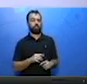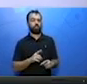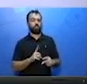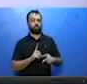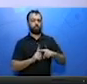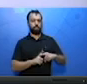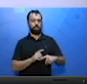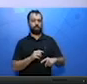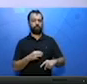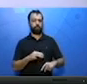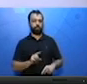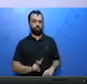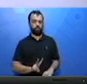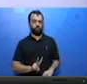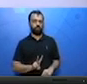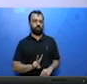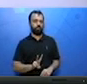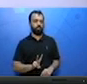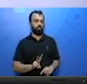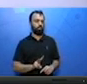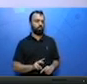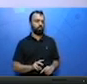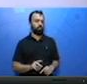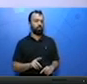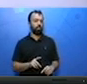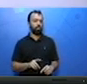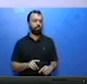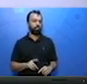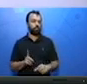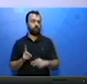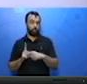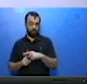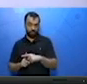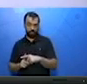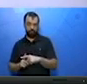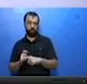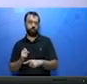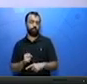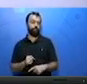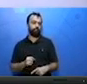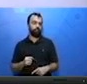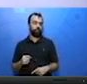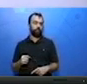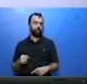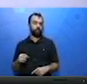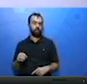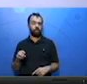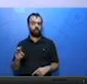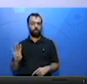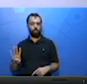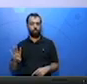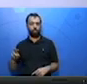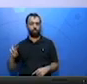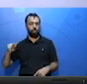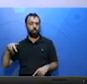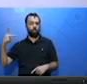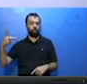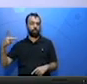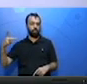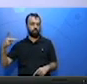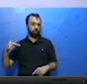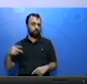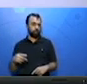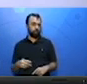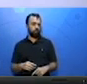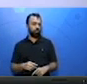do que eu tinha, saldo positivo de 2. E aqui 4 ao quadrado. Vamos elevar ao quadrado. 2 ao quadrado,